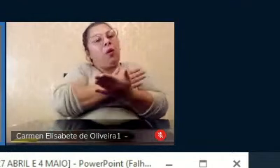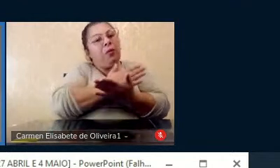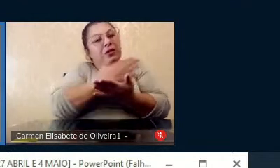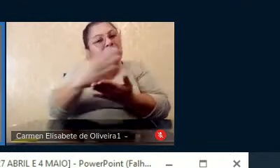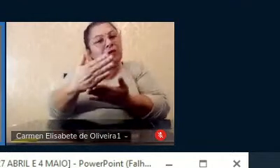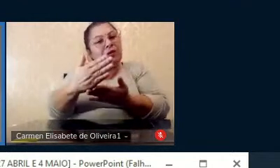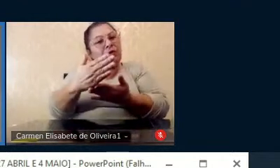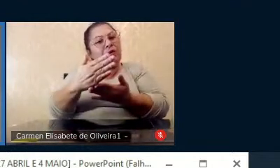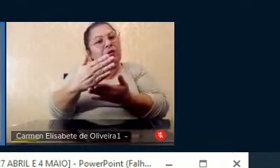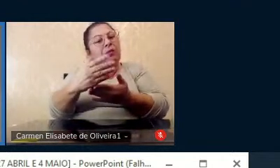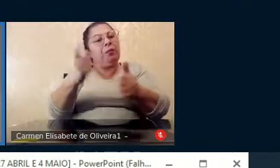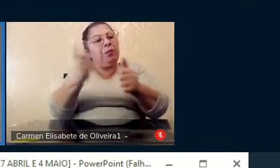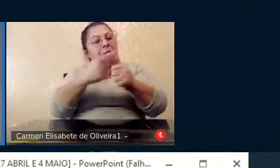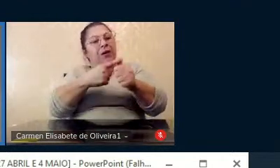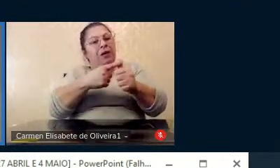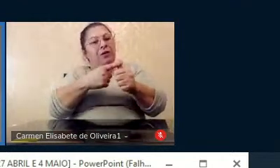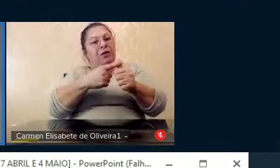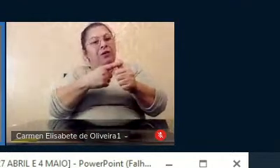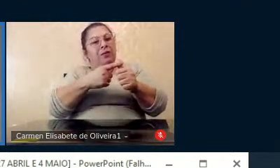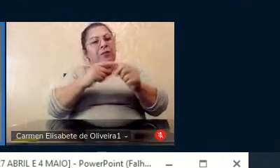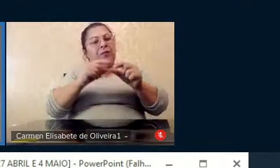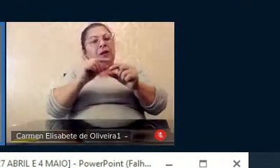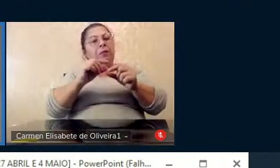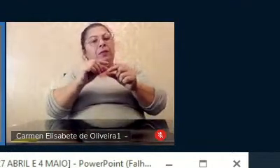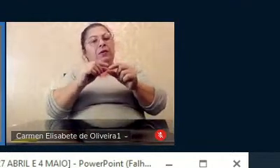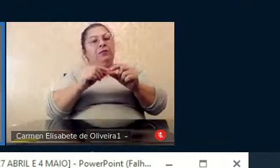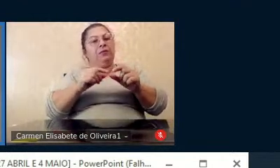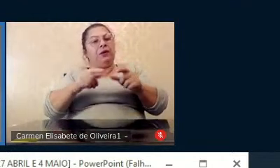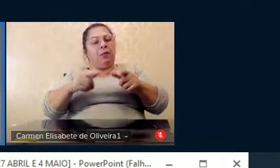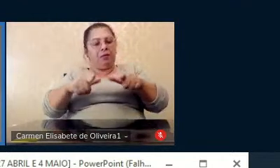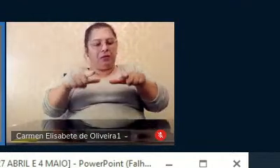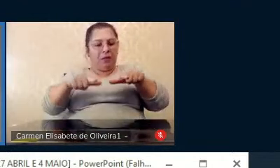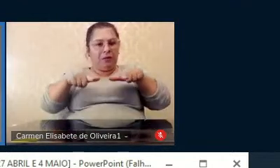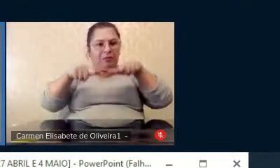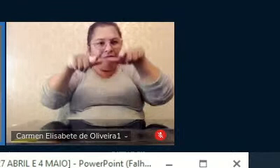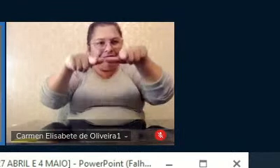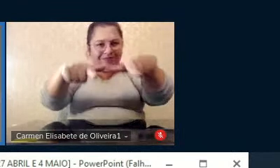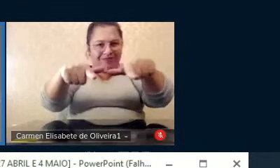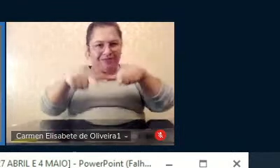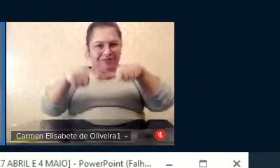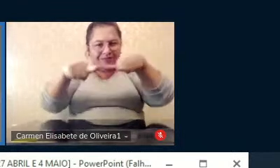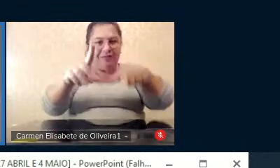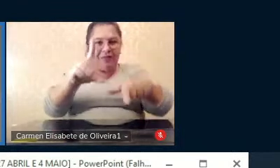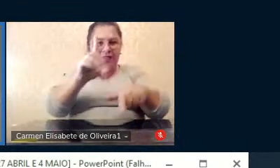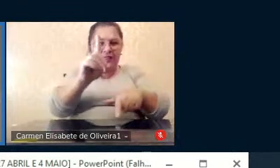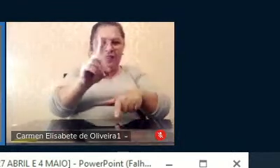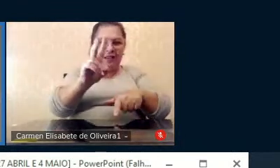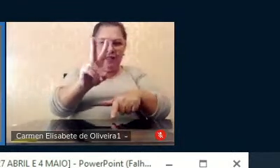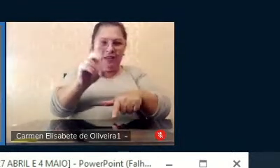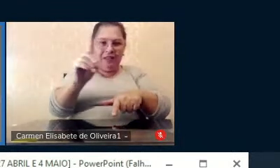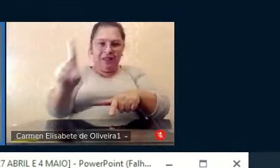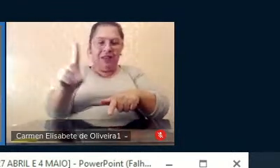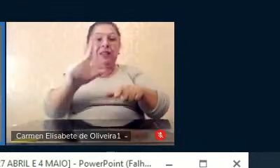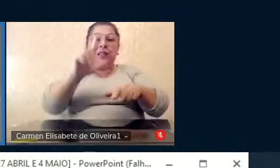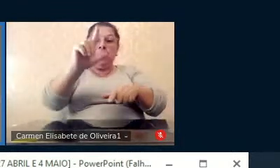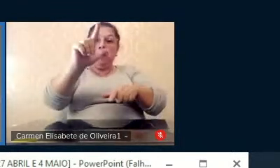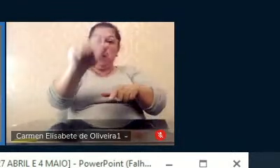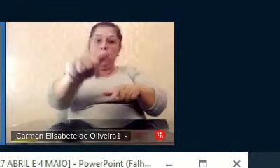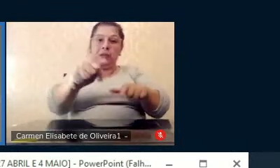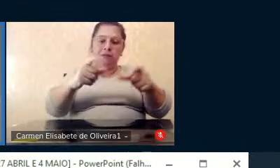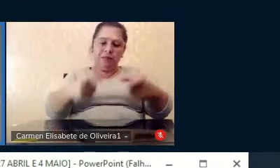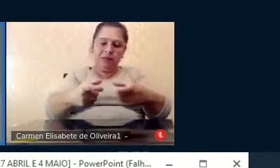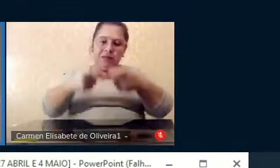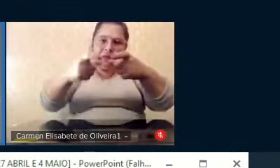por meio de fitas VHS, aquelas fitas grandes que a gente tinha o DVD, depois em CDs, e